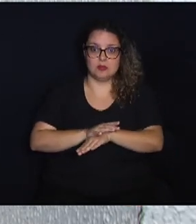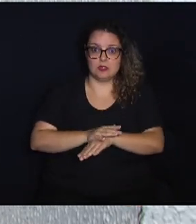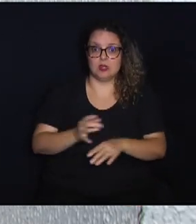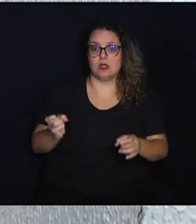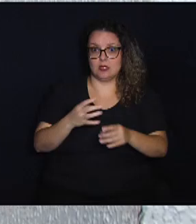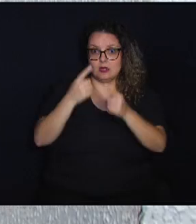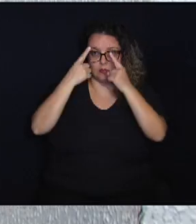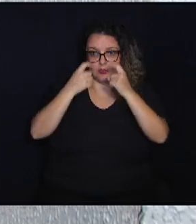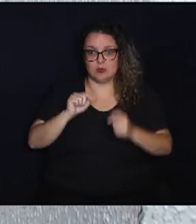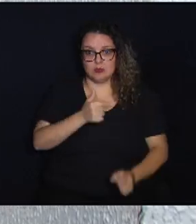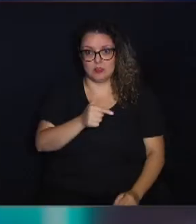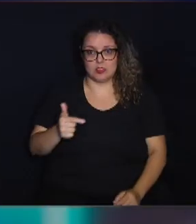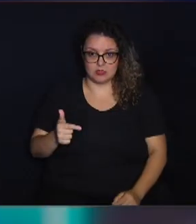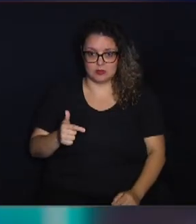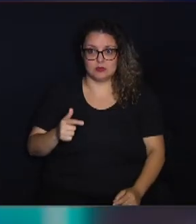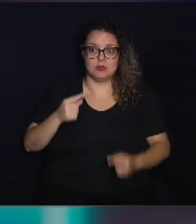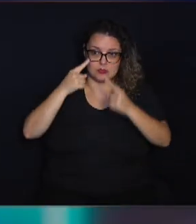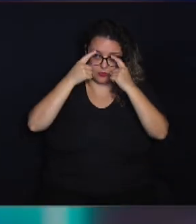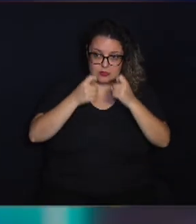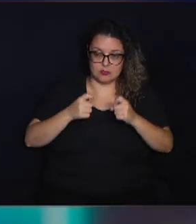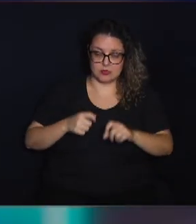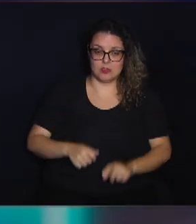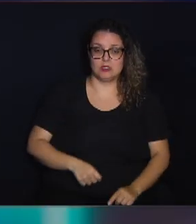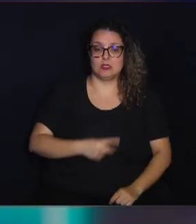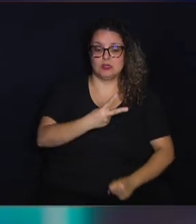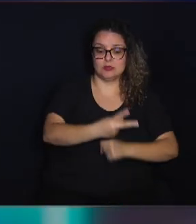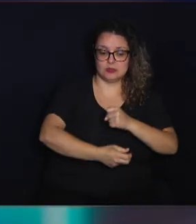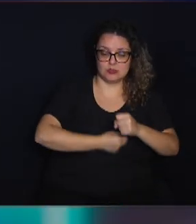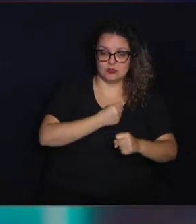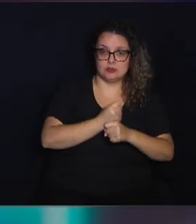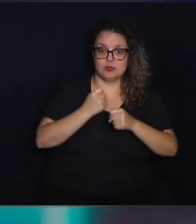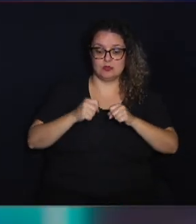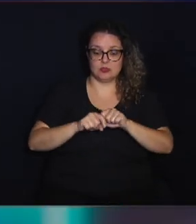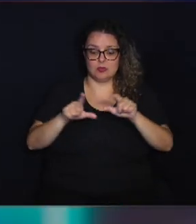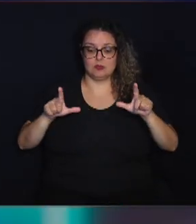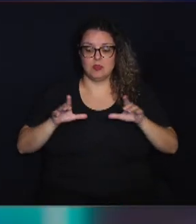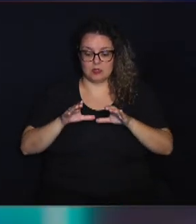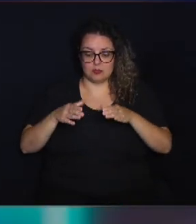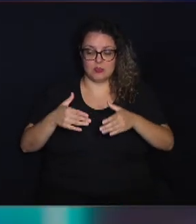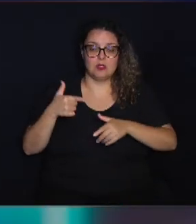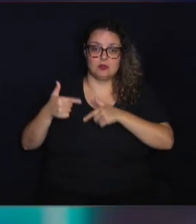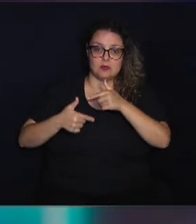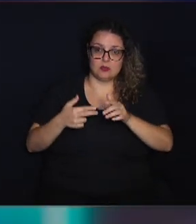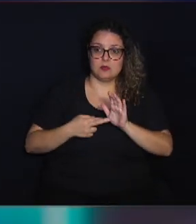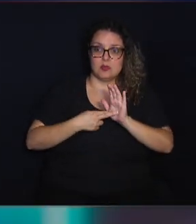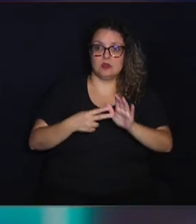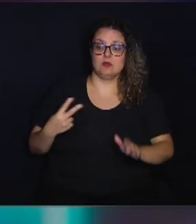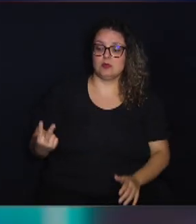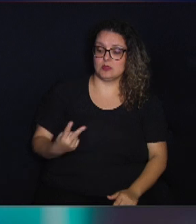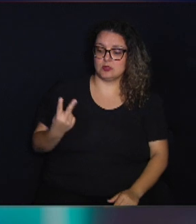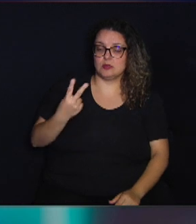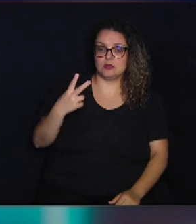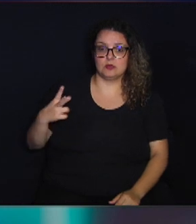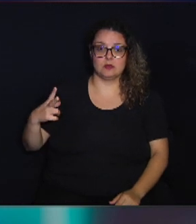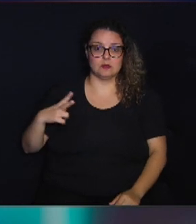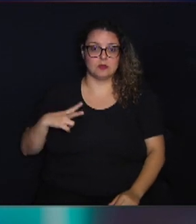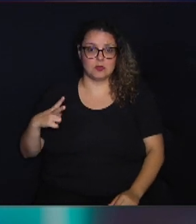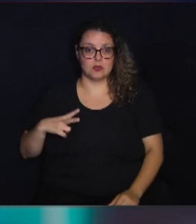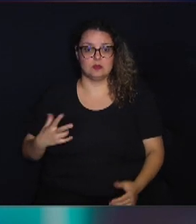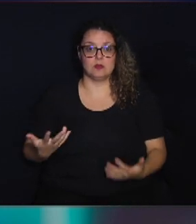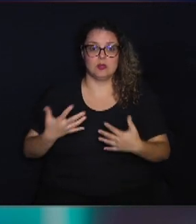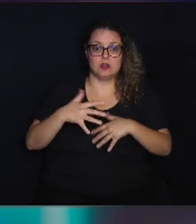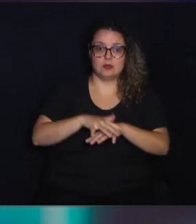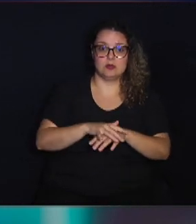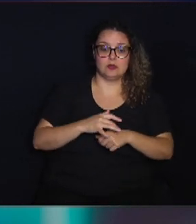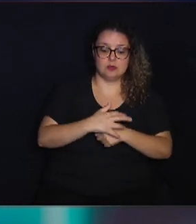para que não existisse violência. Durante o biênio, foi destacado pela comissão o trabalho referente à valorização pessoal e inclusão